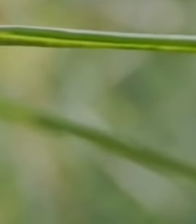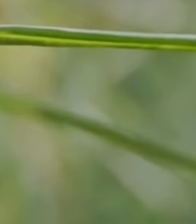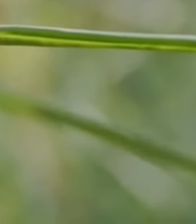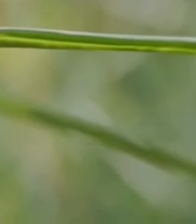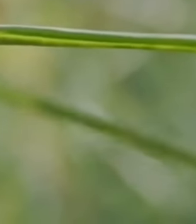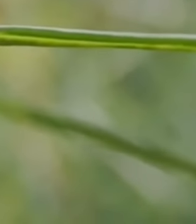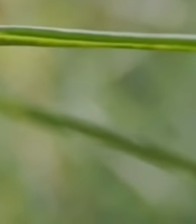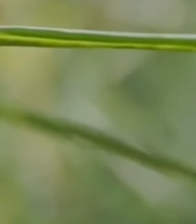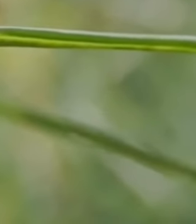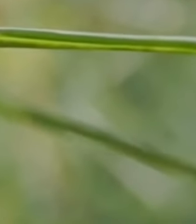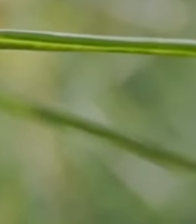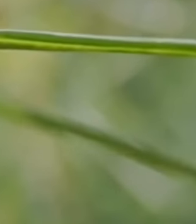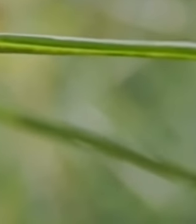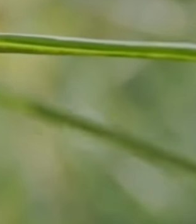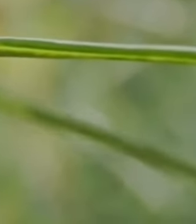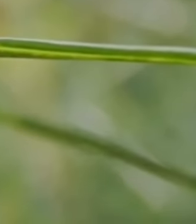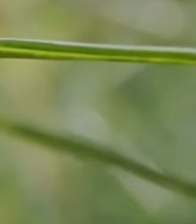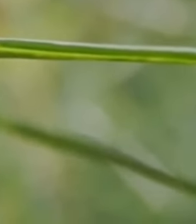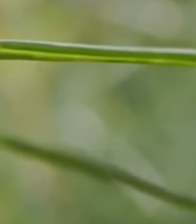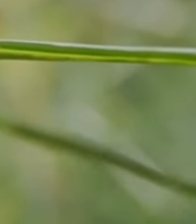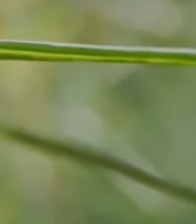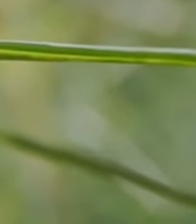e aí